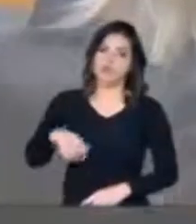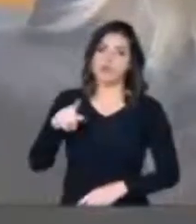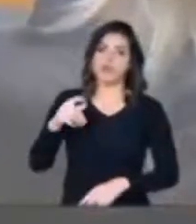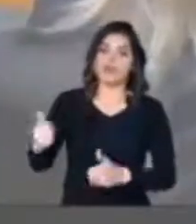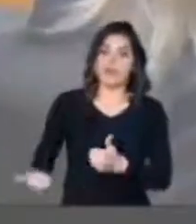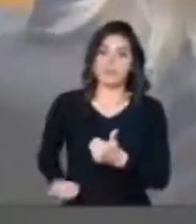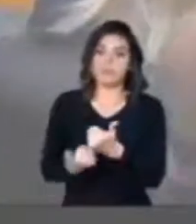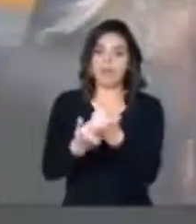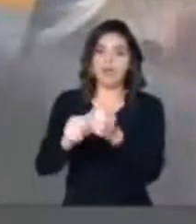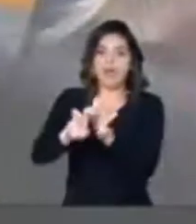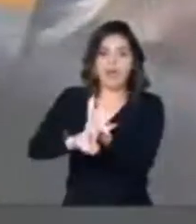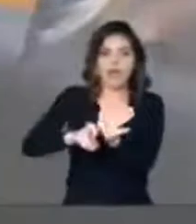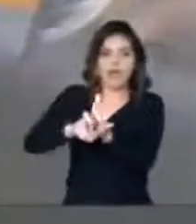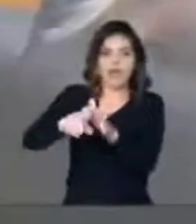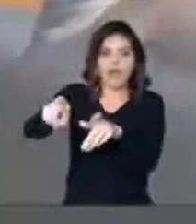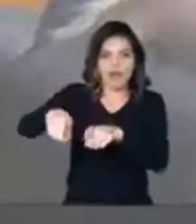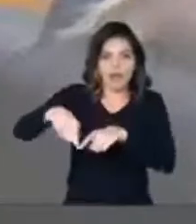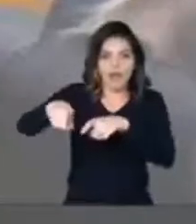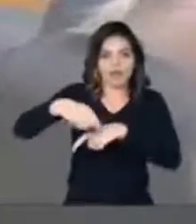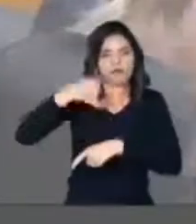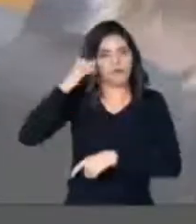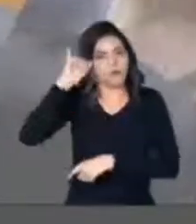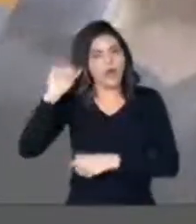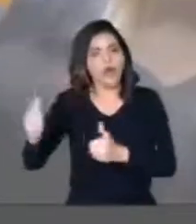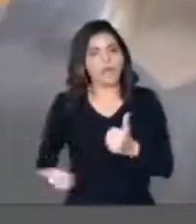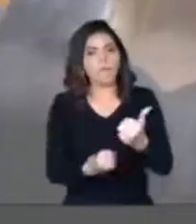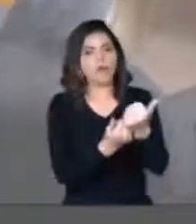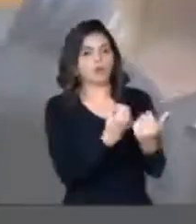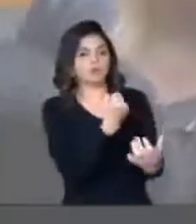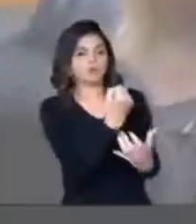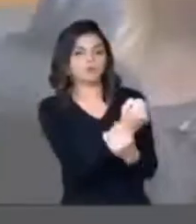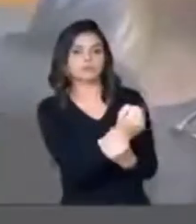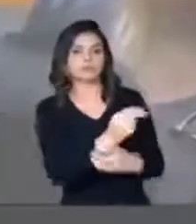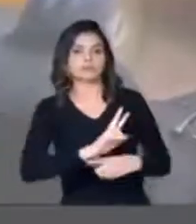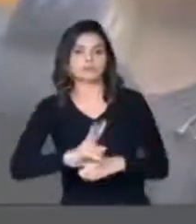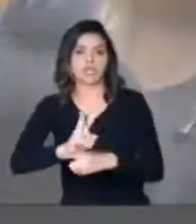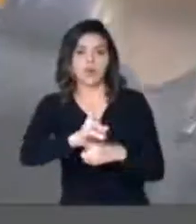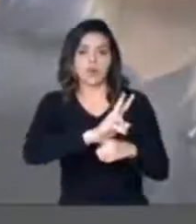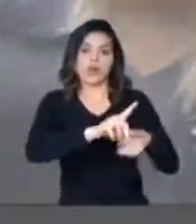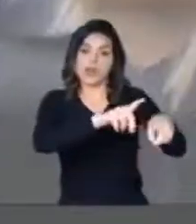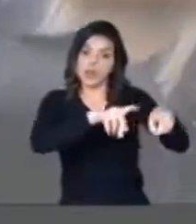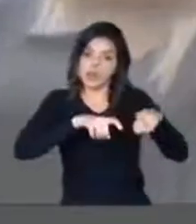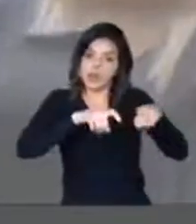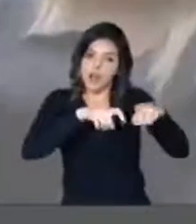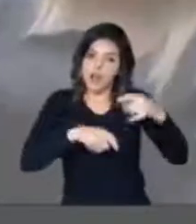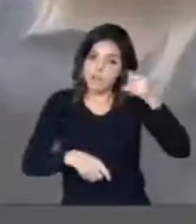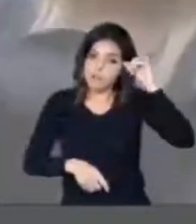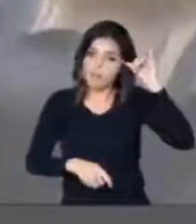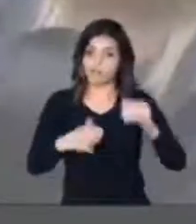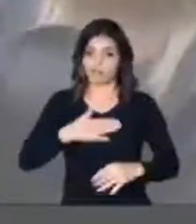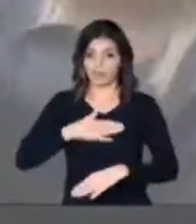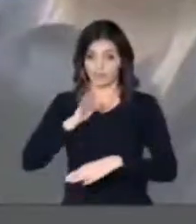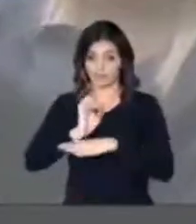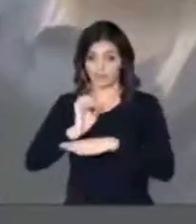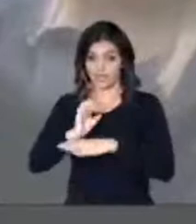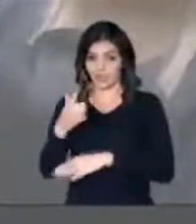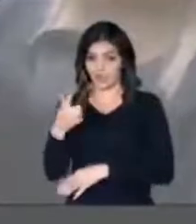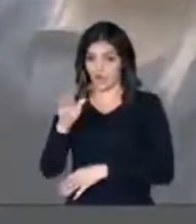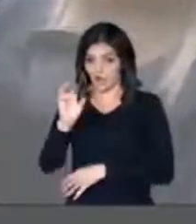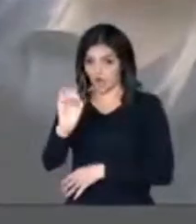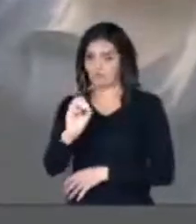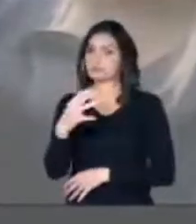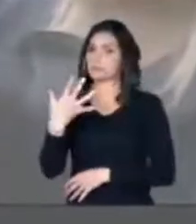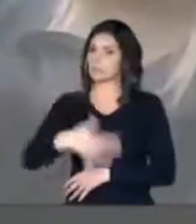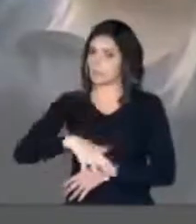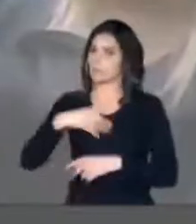o agronegócio, apoia a segurança no campo. No meu estado de Goiás, essa é uma questão extremamente sensível e em todo o